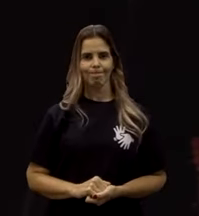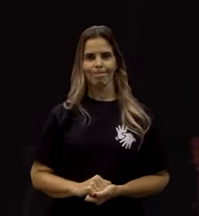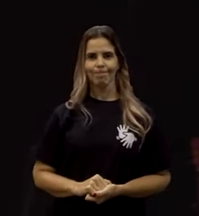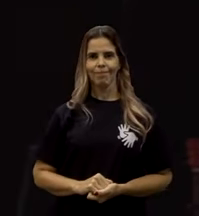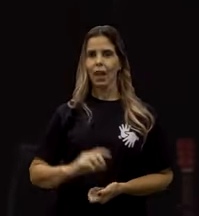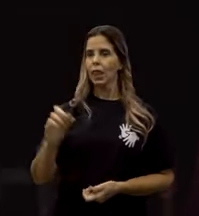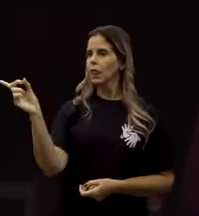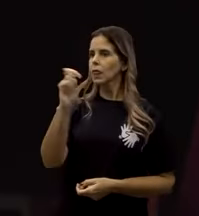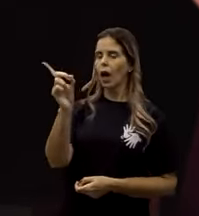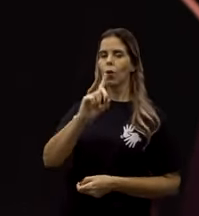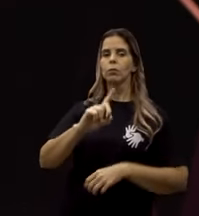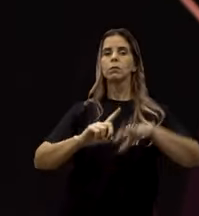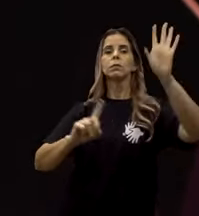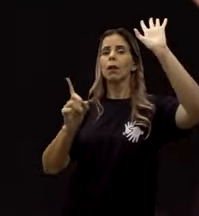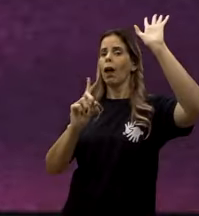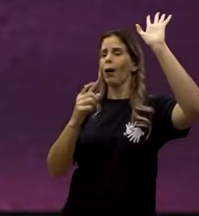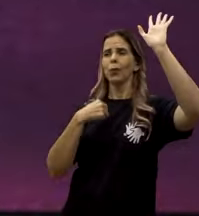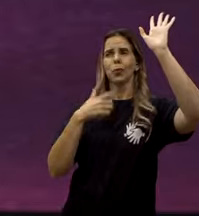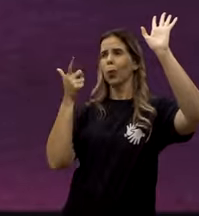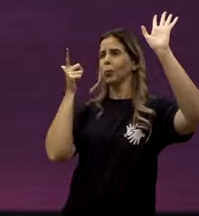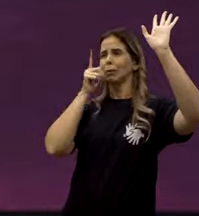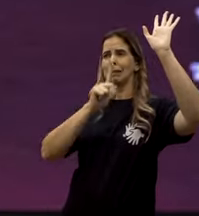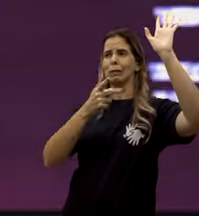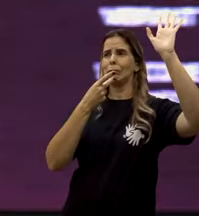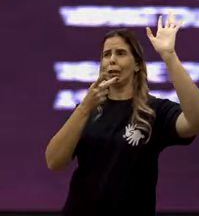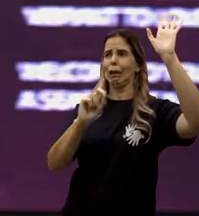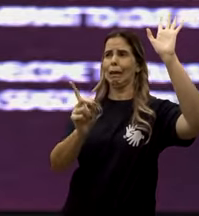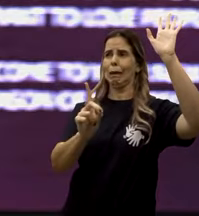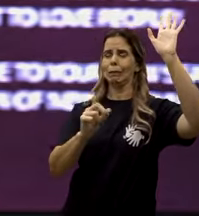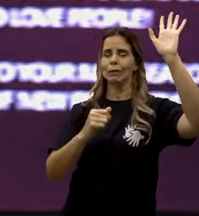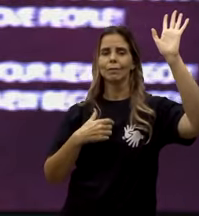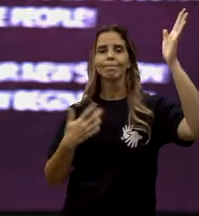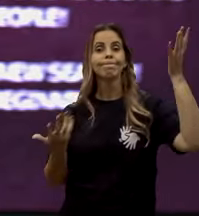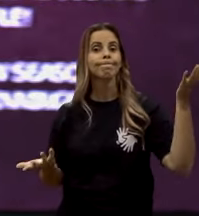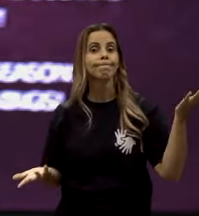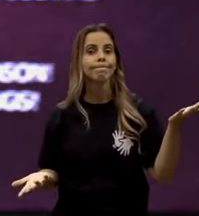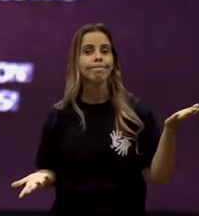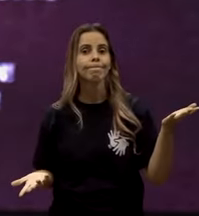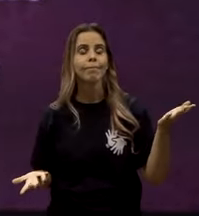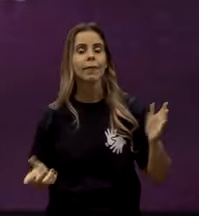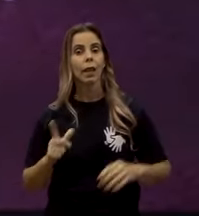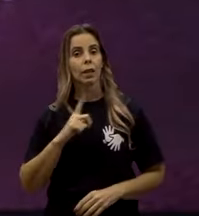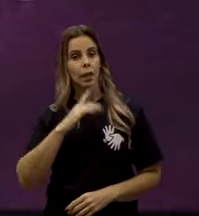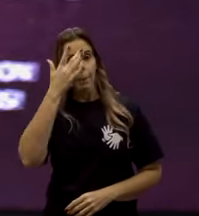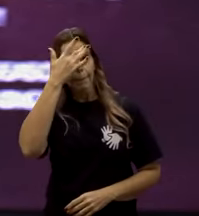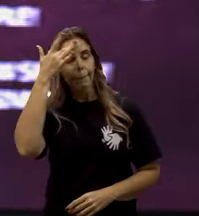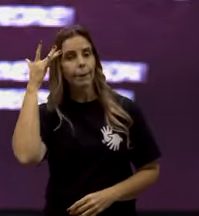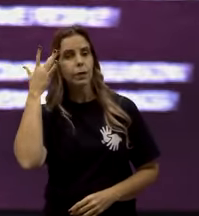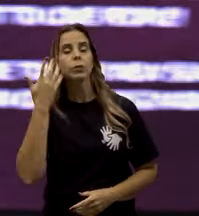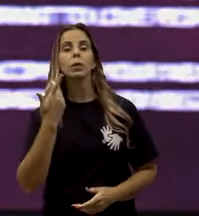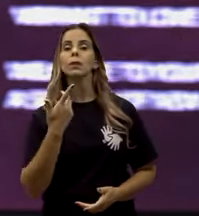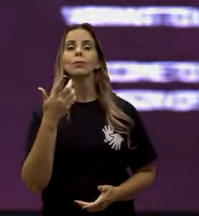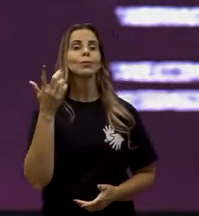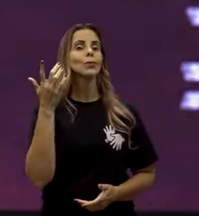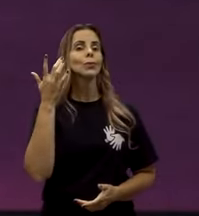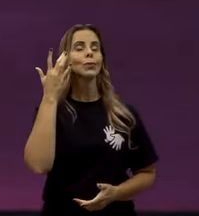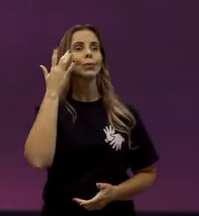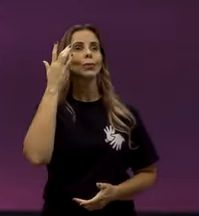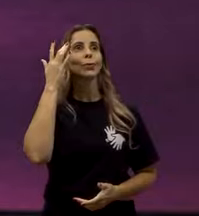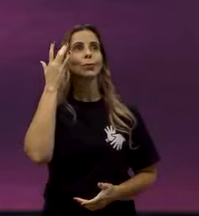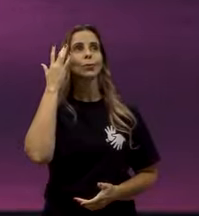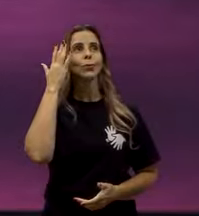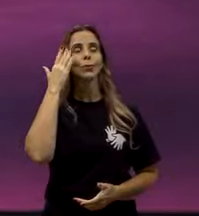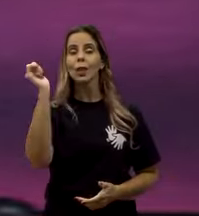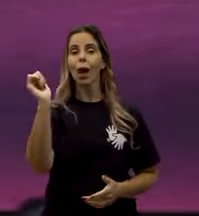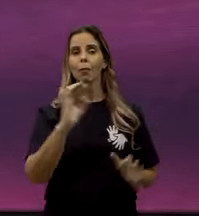se puder Levanta os pés é horrível tanto que tem dificuldade de abrir mão de dizer Não eu